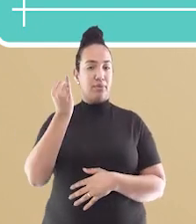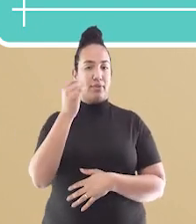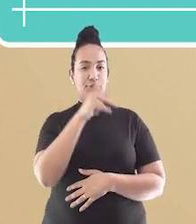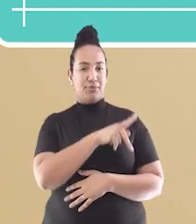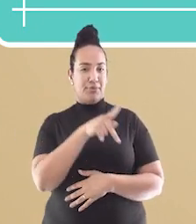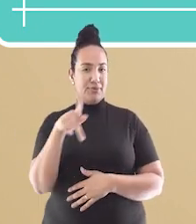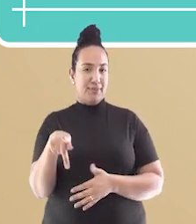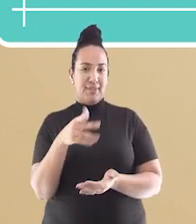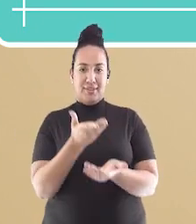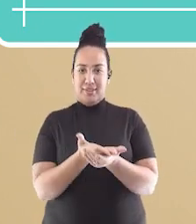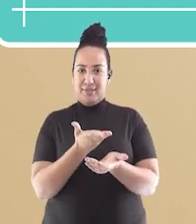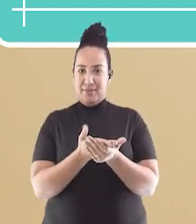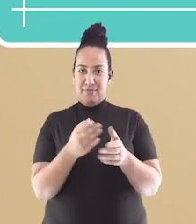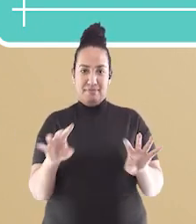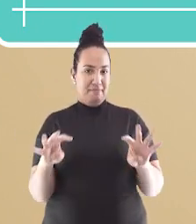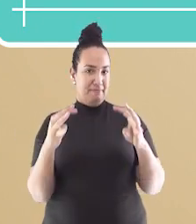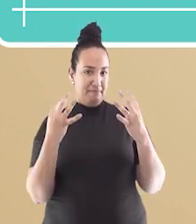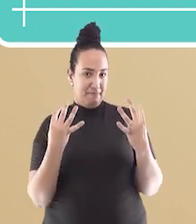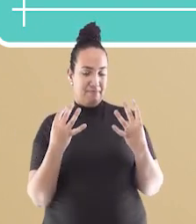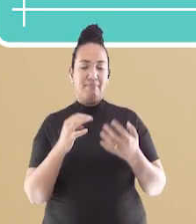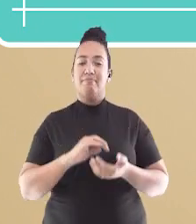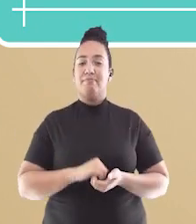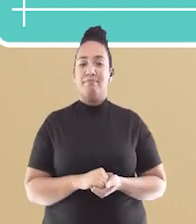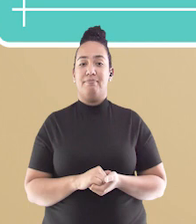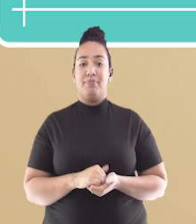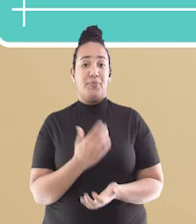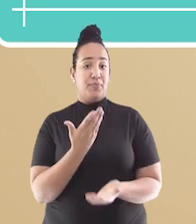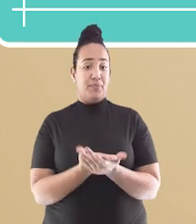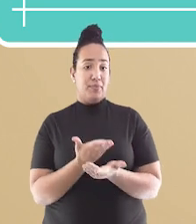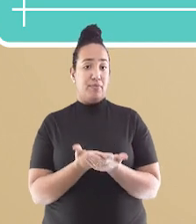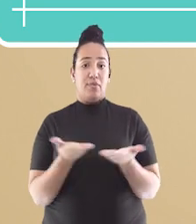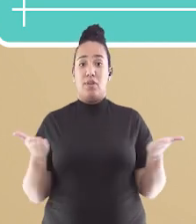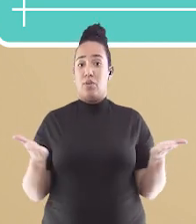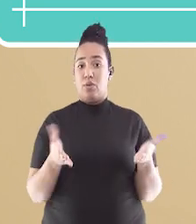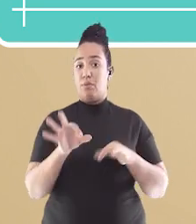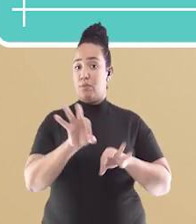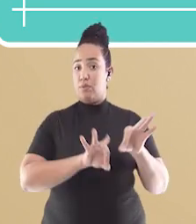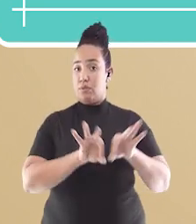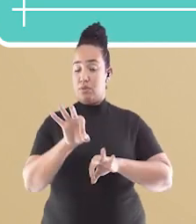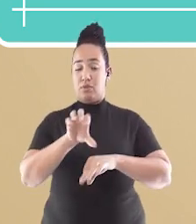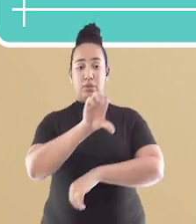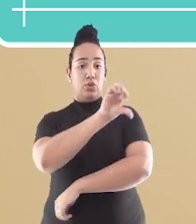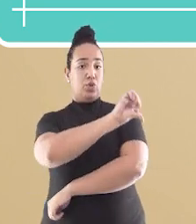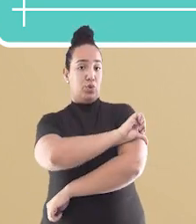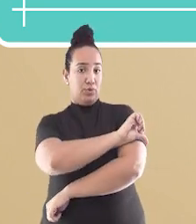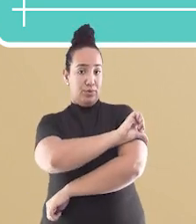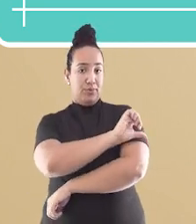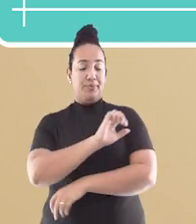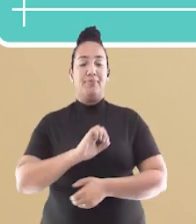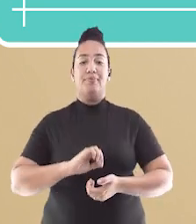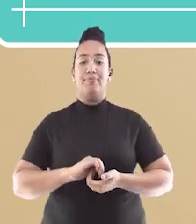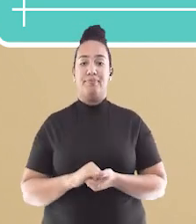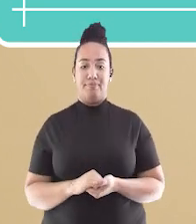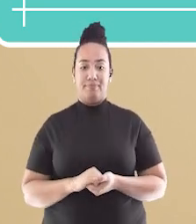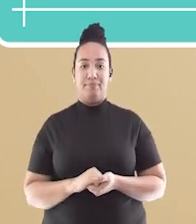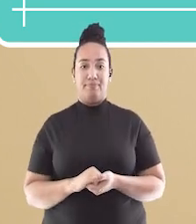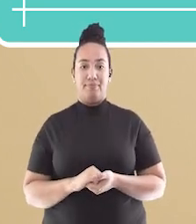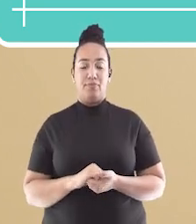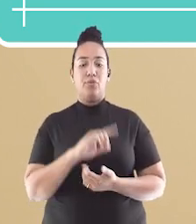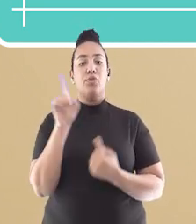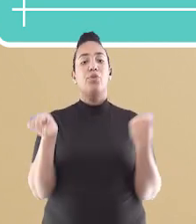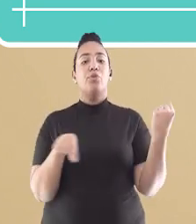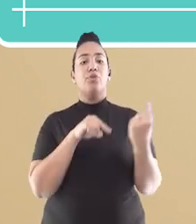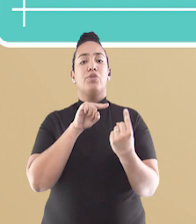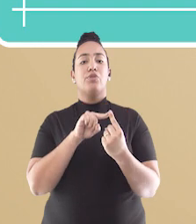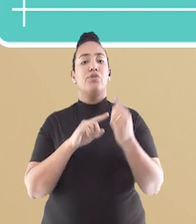importante para os professores e as professoras que estão nos acompanhando. Essa aula foi planejada para as turmas de 9º ano dos anos finais,